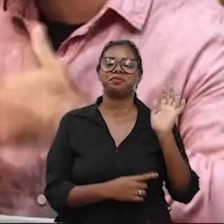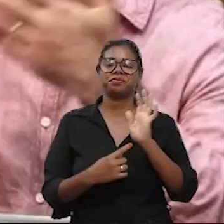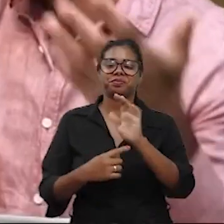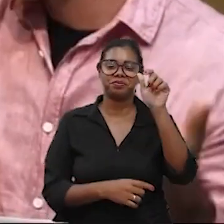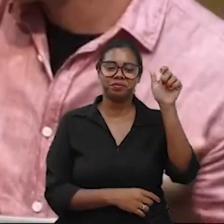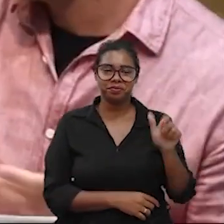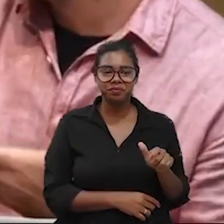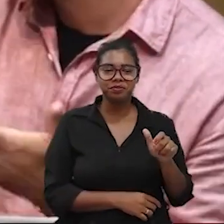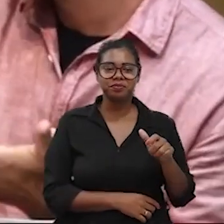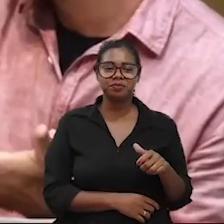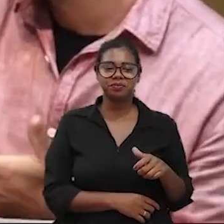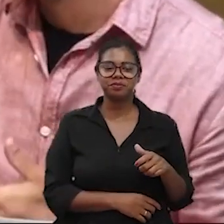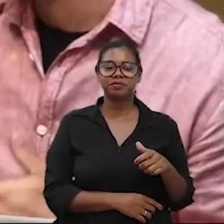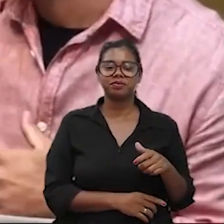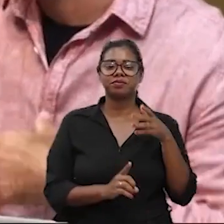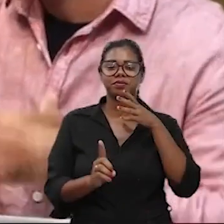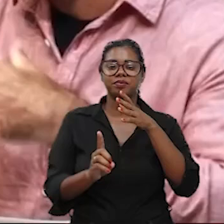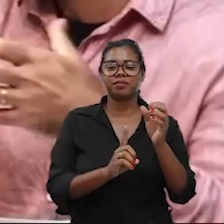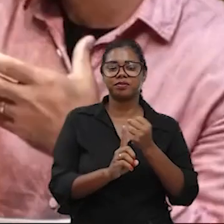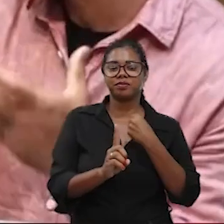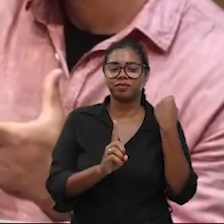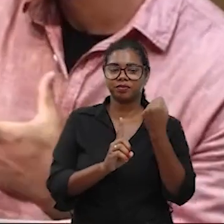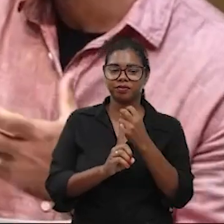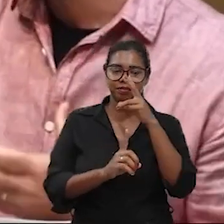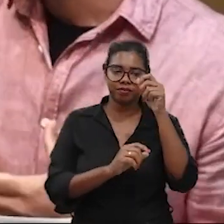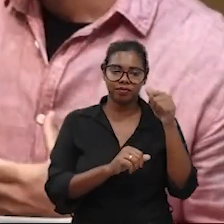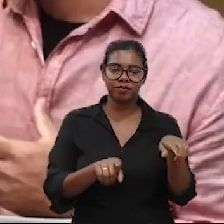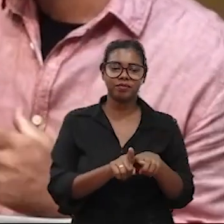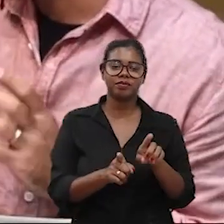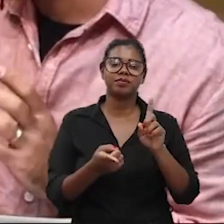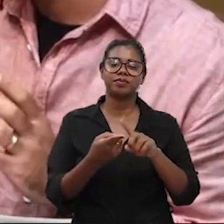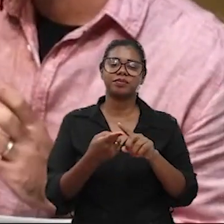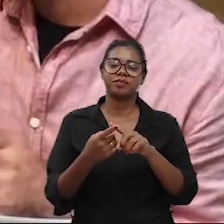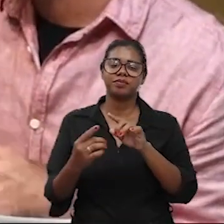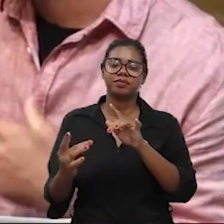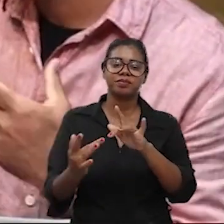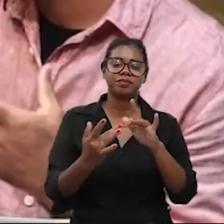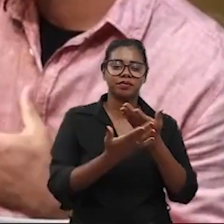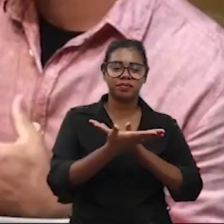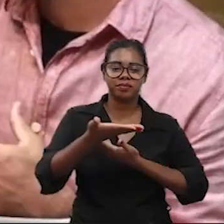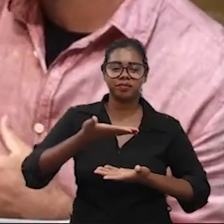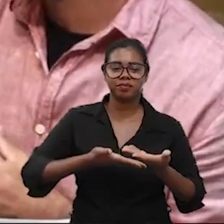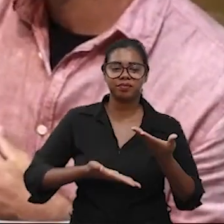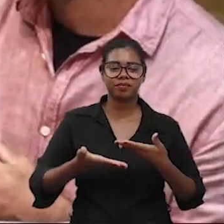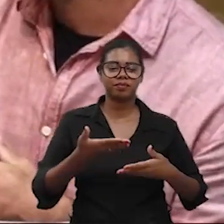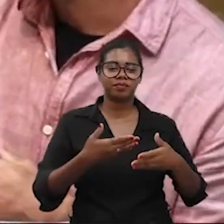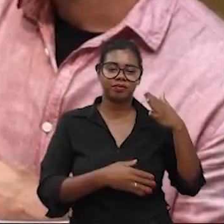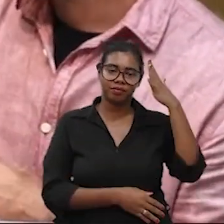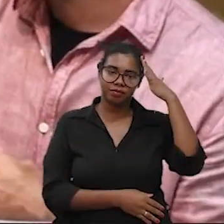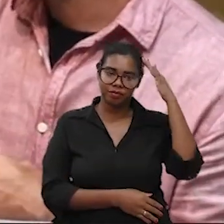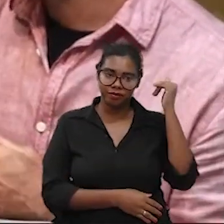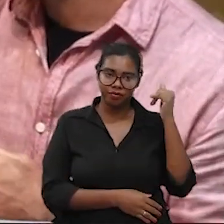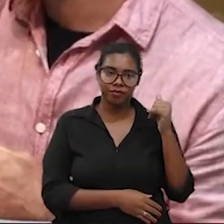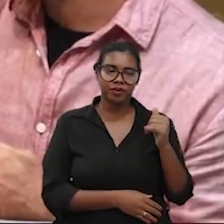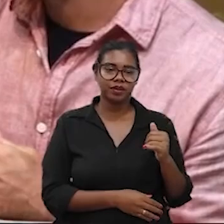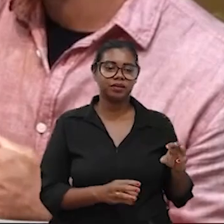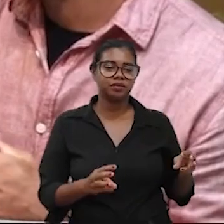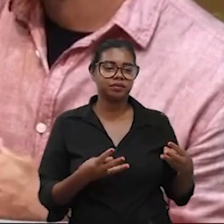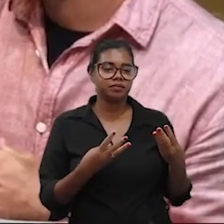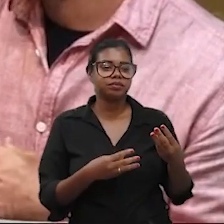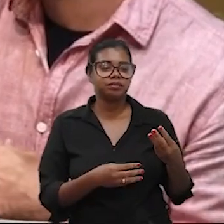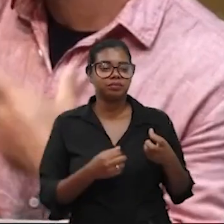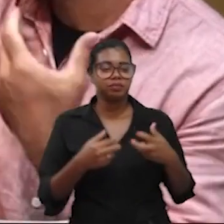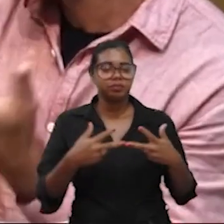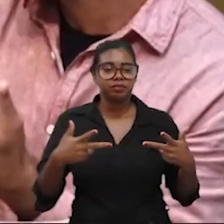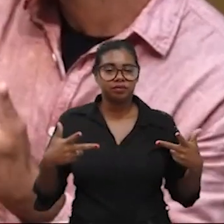uma influência social muito forte também, e esse contato. E a gente sabe que dentro do repertório do artista vão ter coisas das